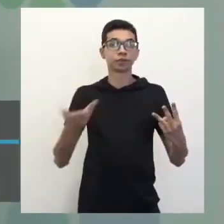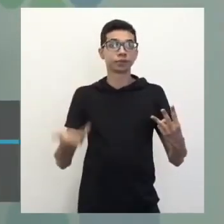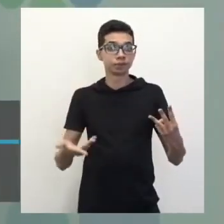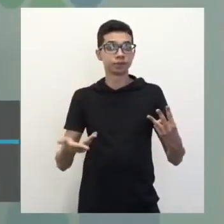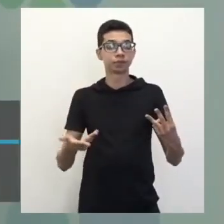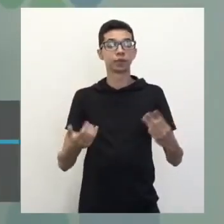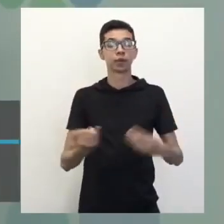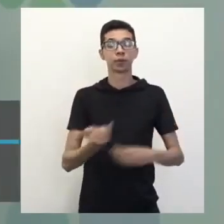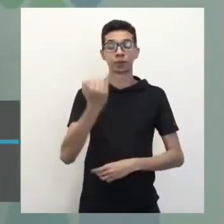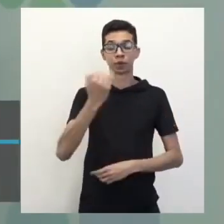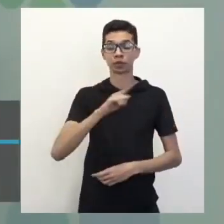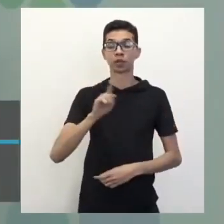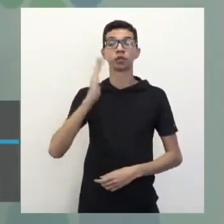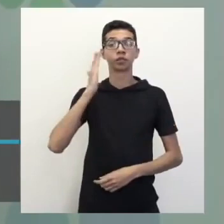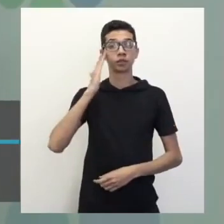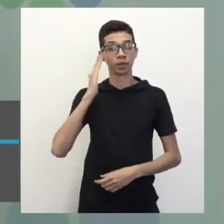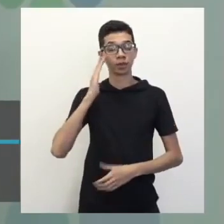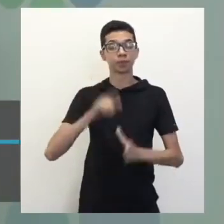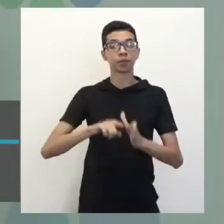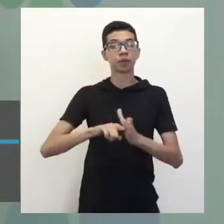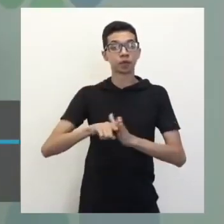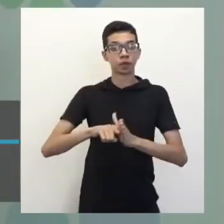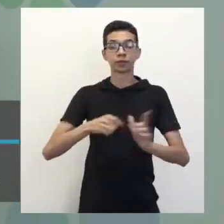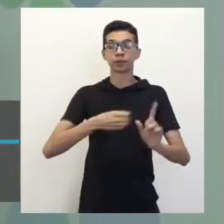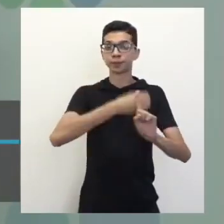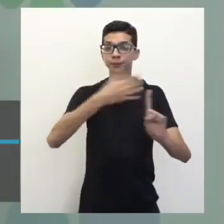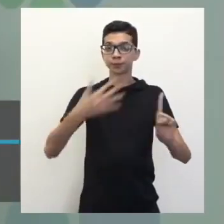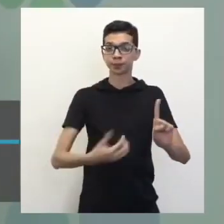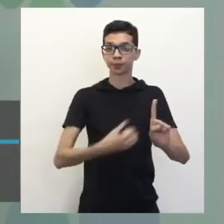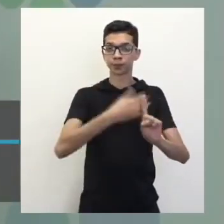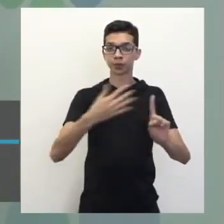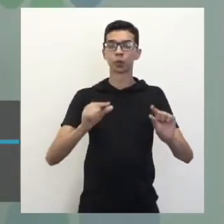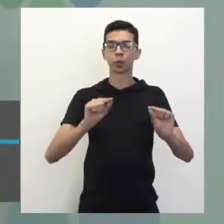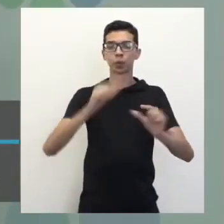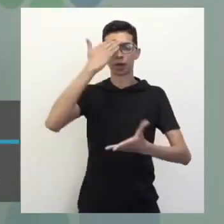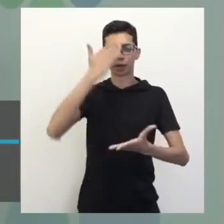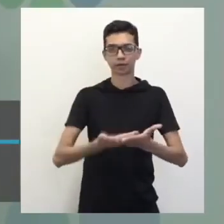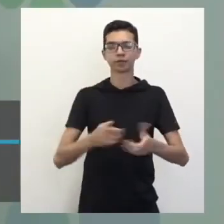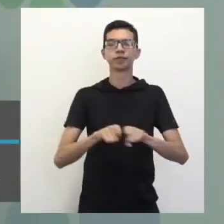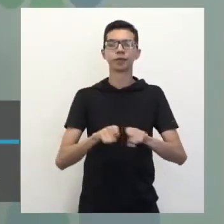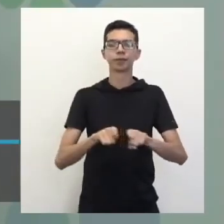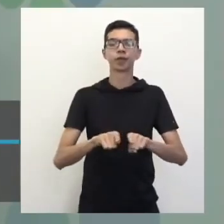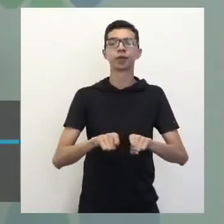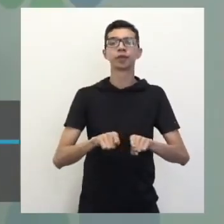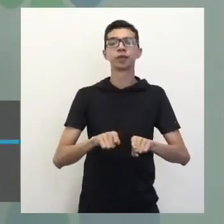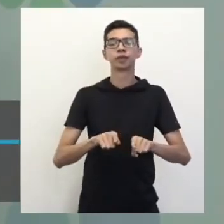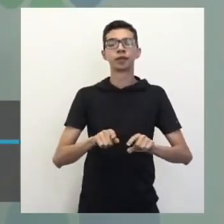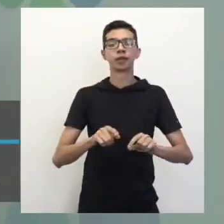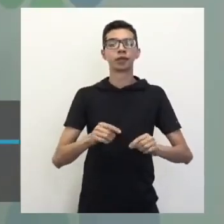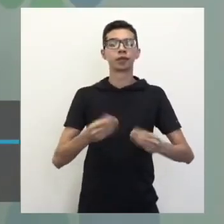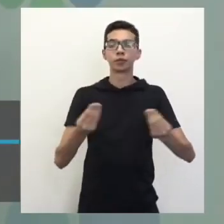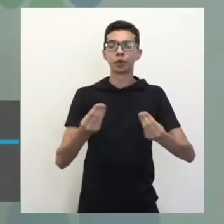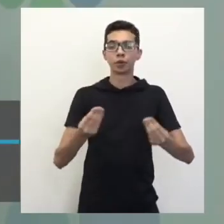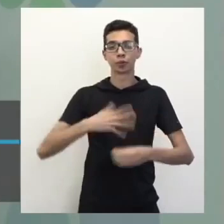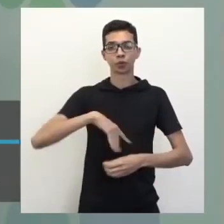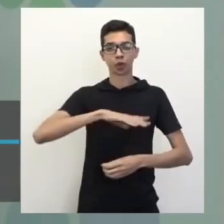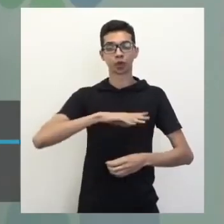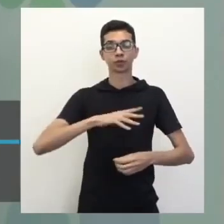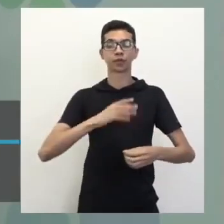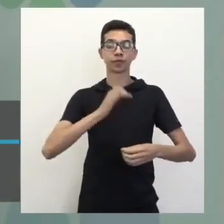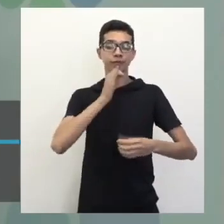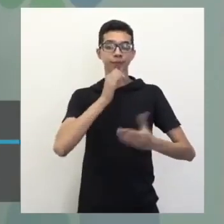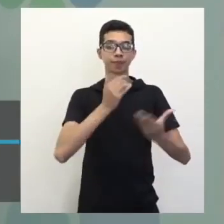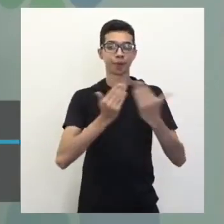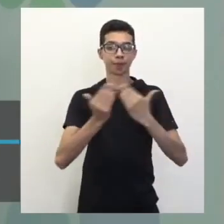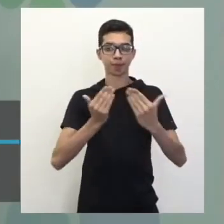gente buscar esse embasamento para que a gente tenha argumento para a nossa crença e para os debates nos quais a gente se insere, querendo ou não querendo, a